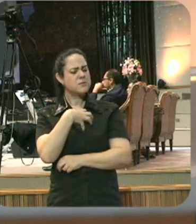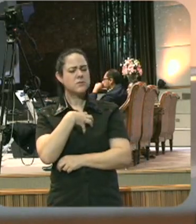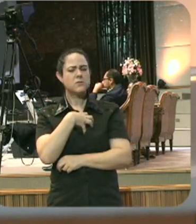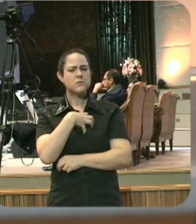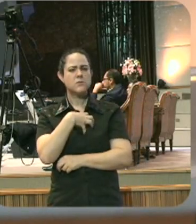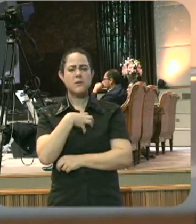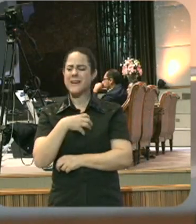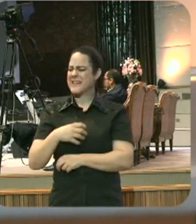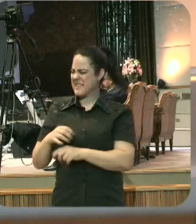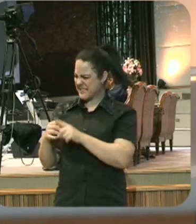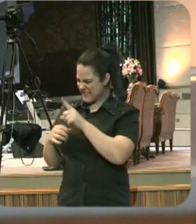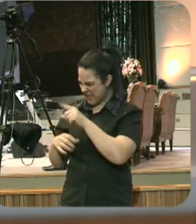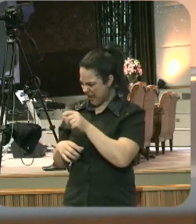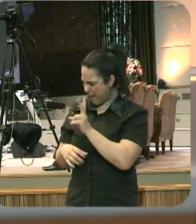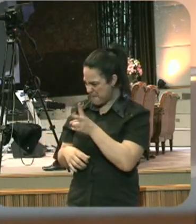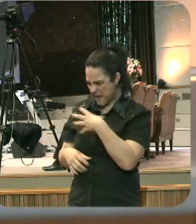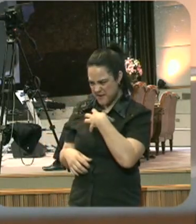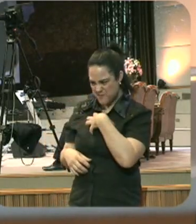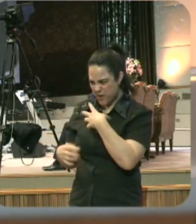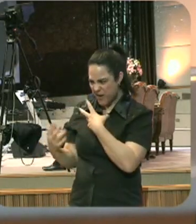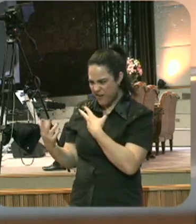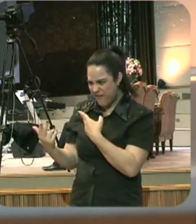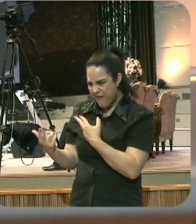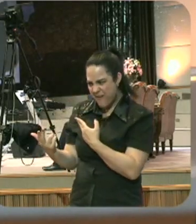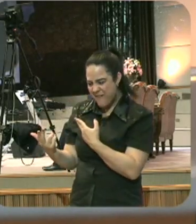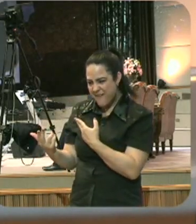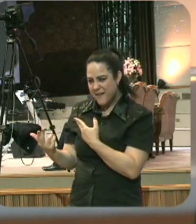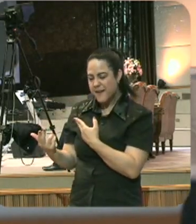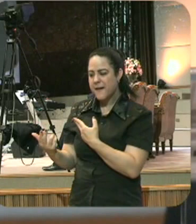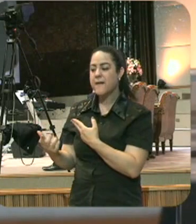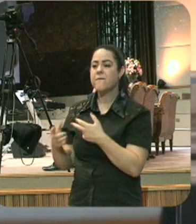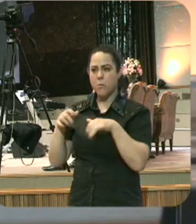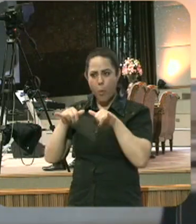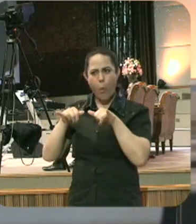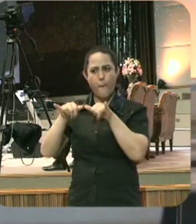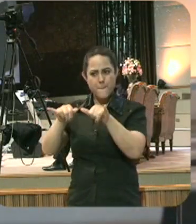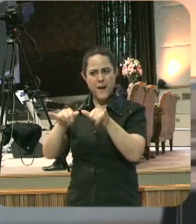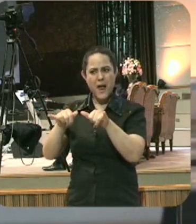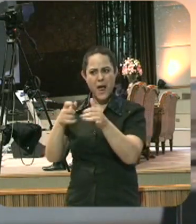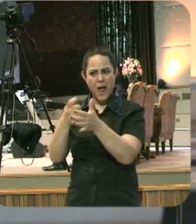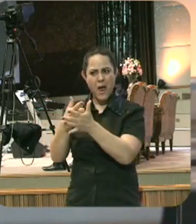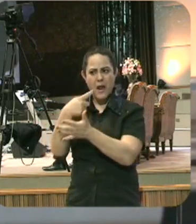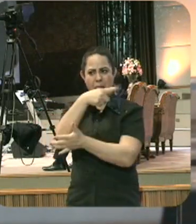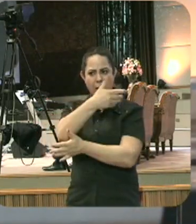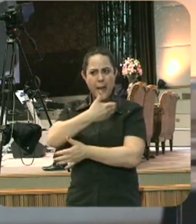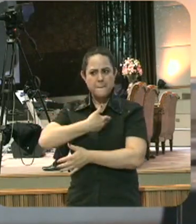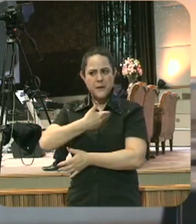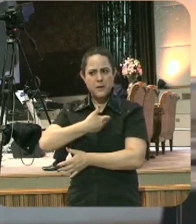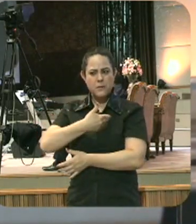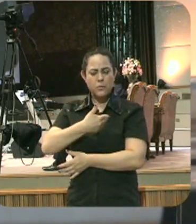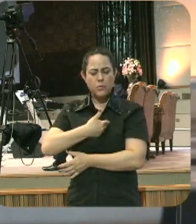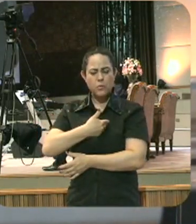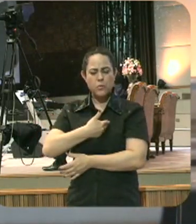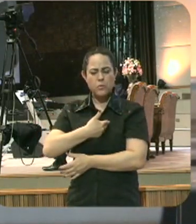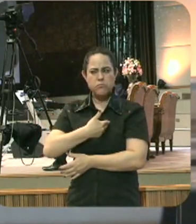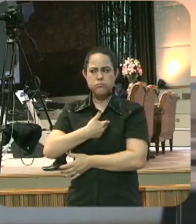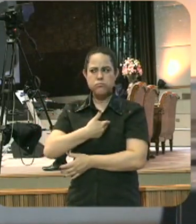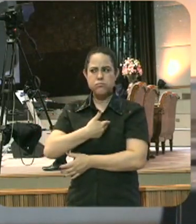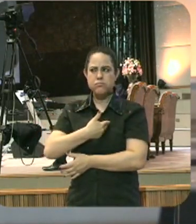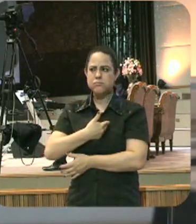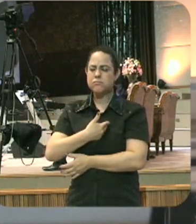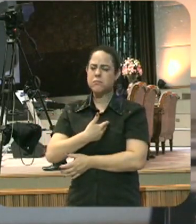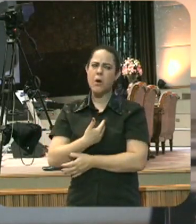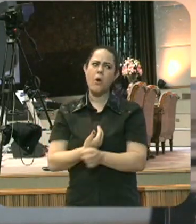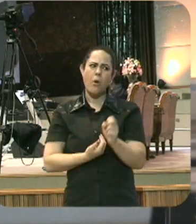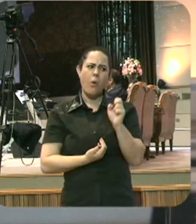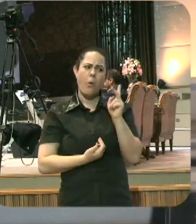Ela falou: será que é o mesmo que eu estou sentindo? Vamos fazer uma compra de mês para aquele amigo? Ele falou: